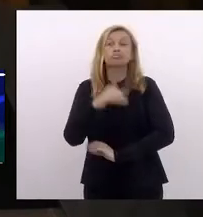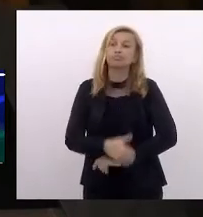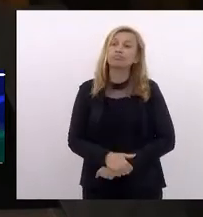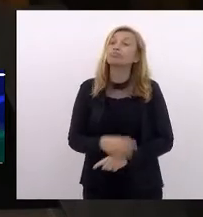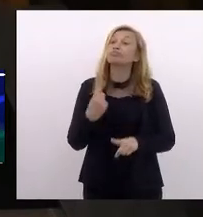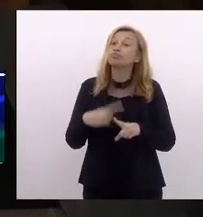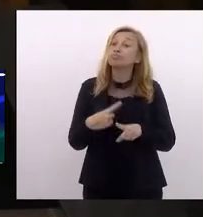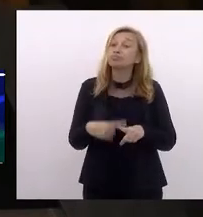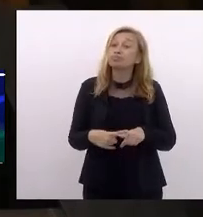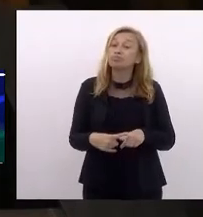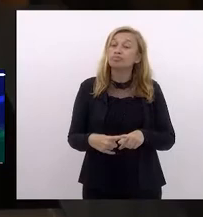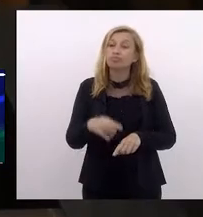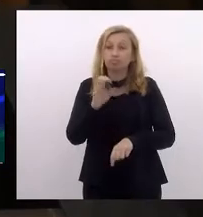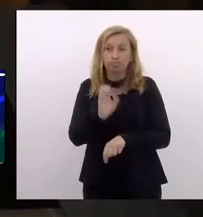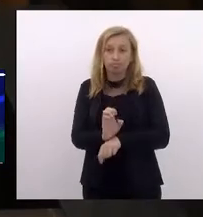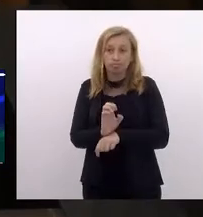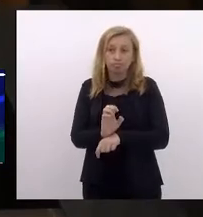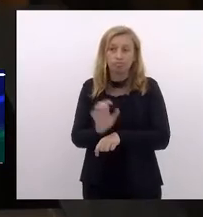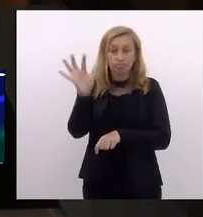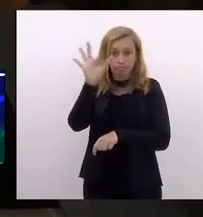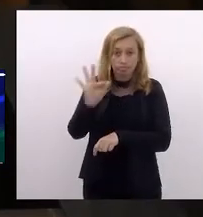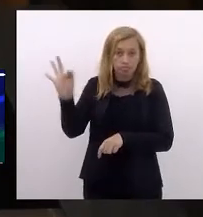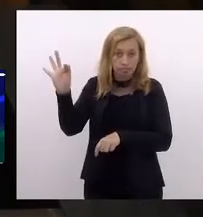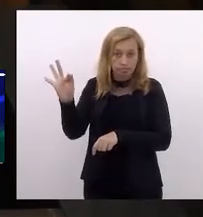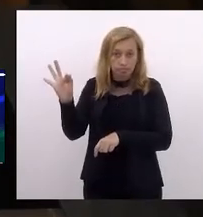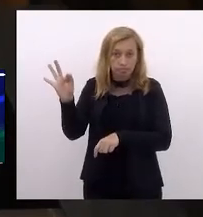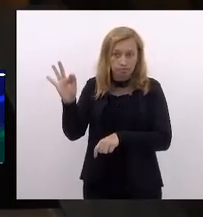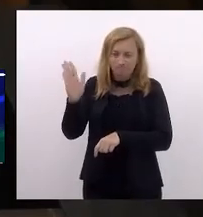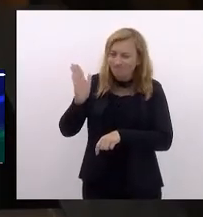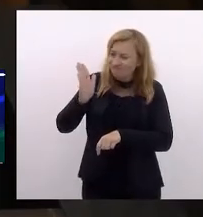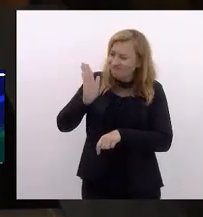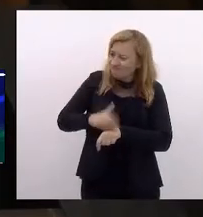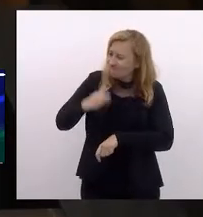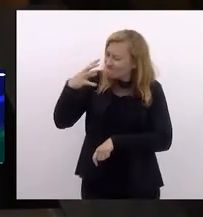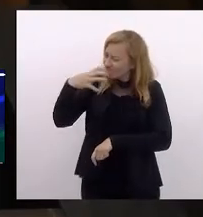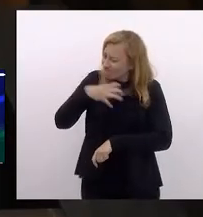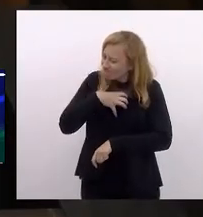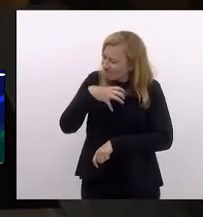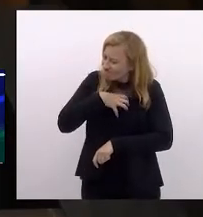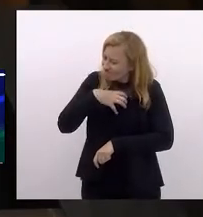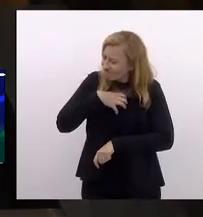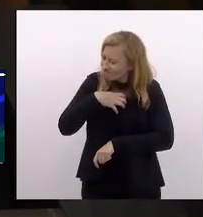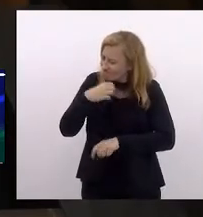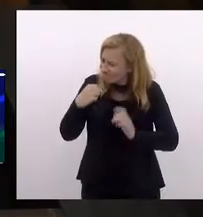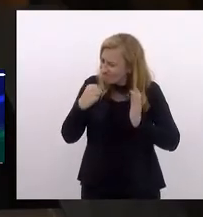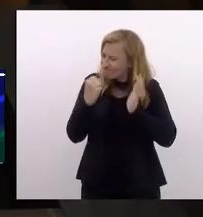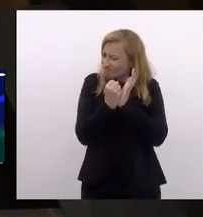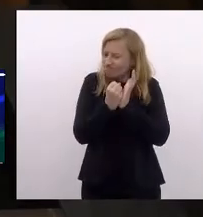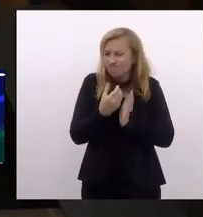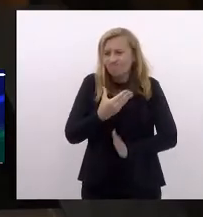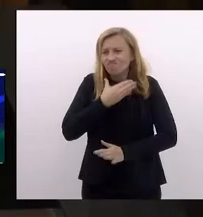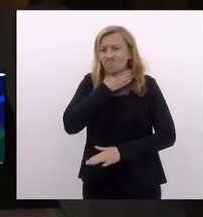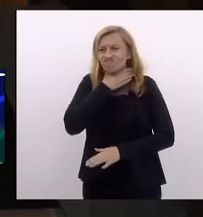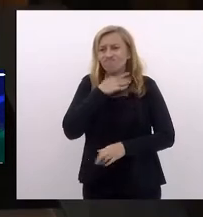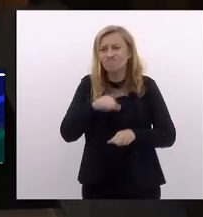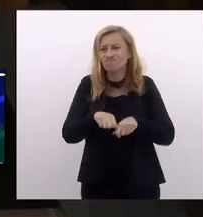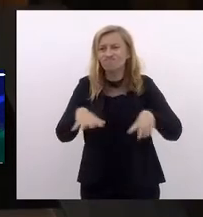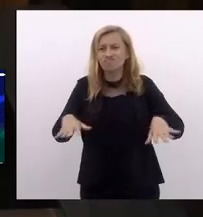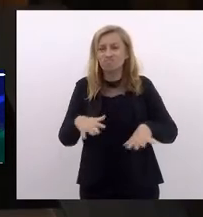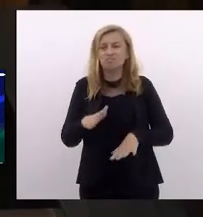porque nós fomos o estado da federação que mais sentiu os impactos da crise da pandemia